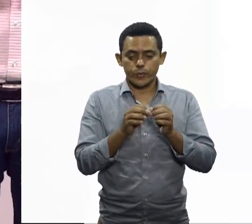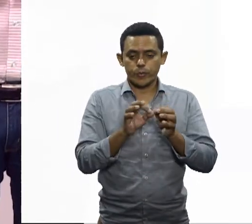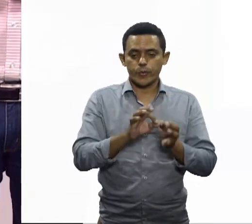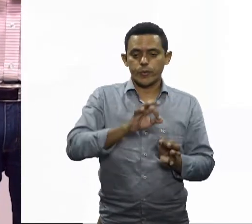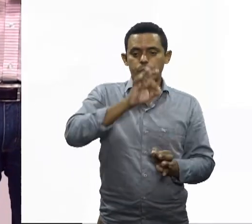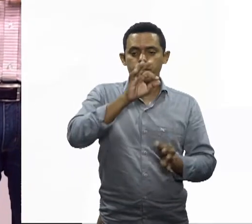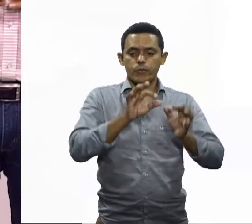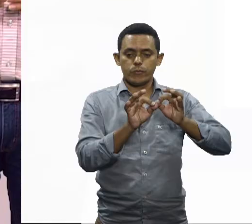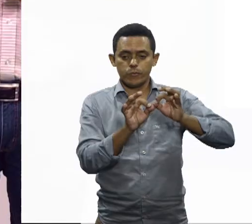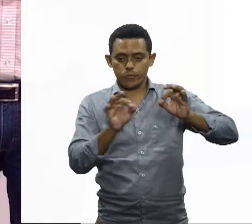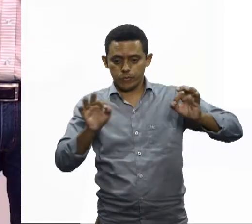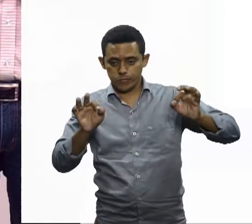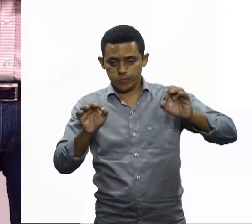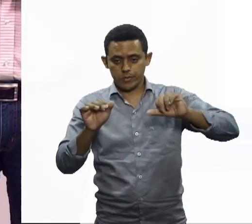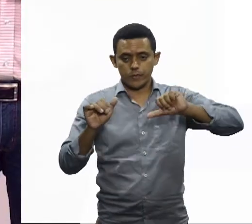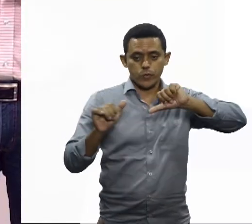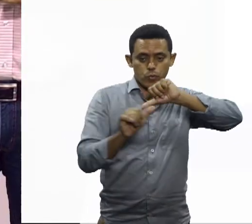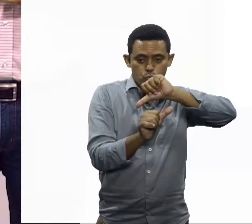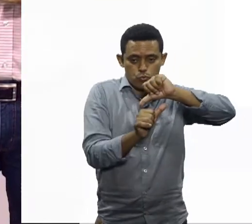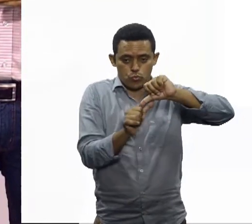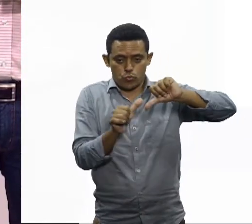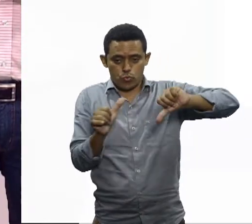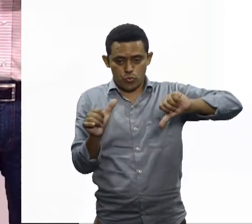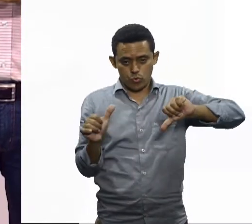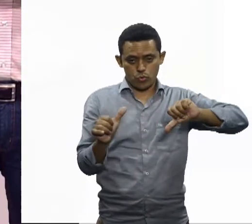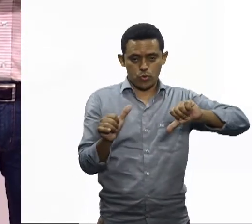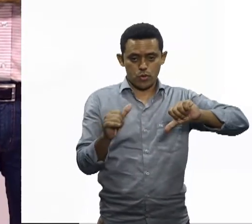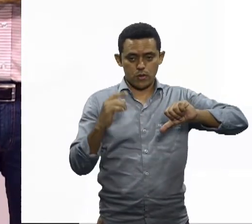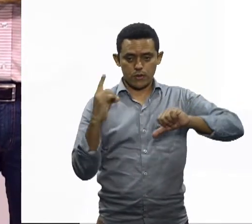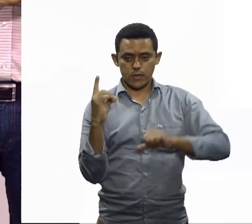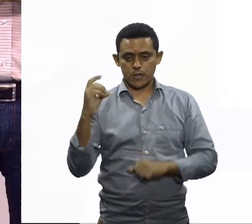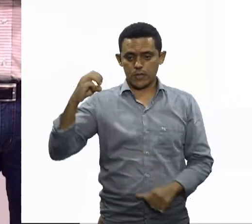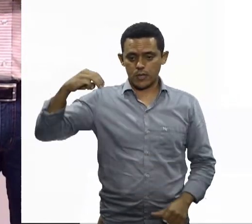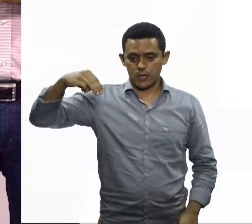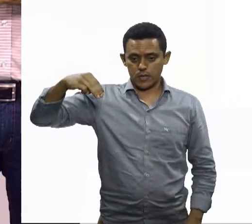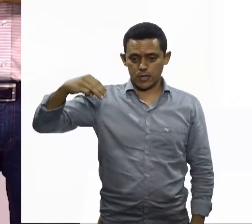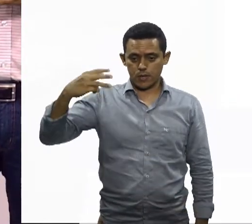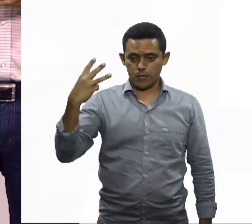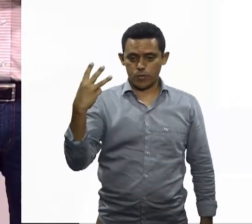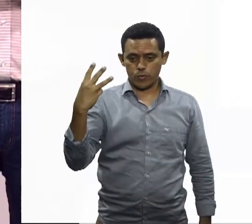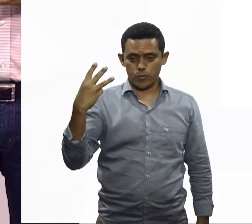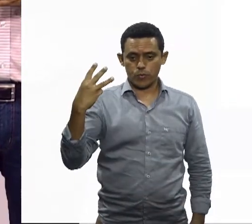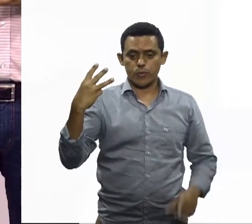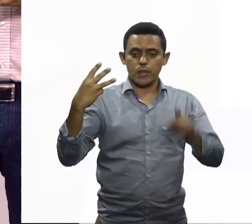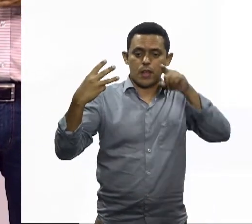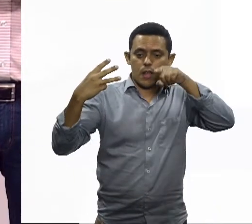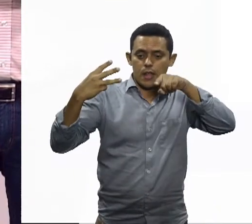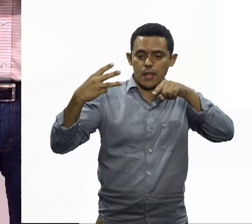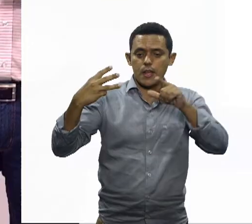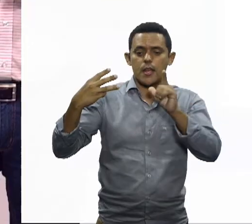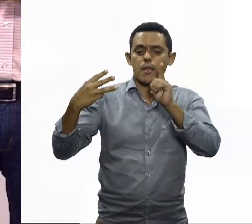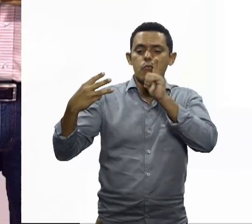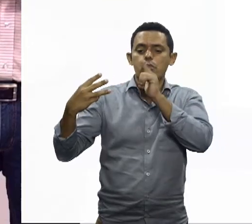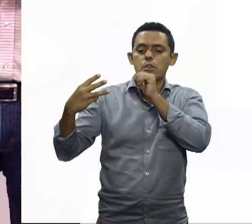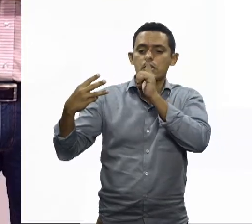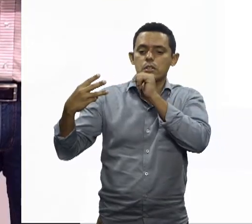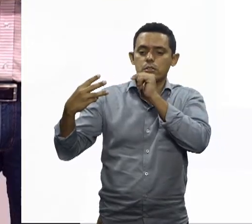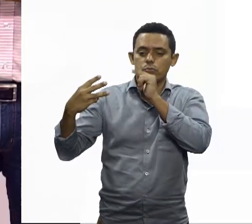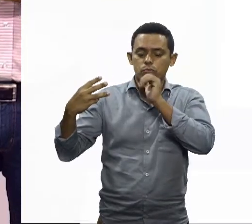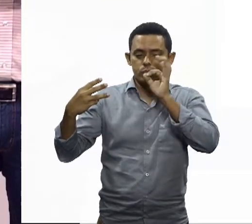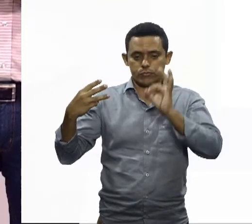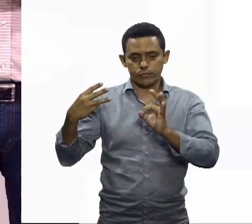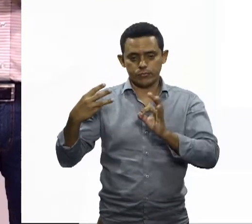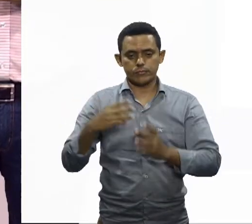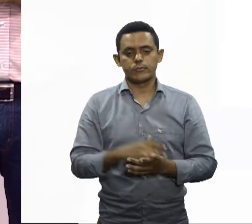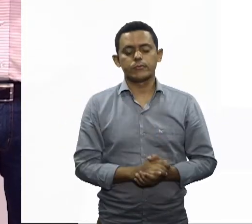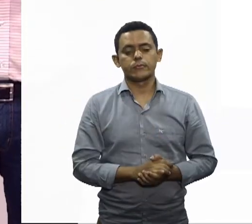centímetro, para decímetros cúbicos. Que o decímetro cúbico corresponde a quem? A litro. Então, um decímetro